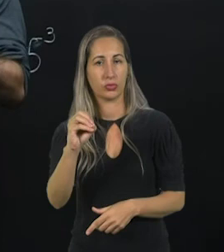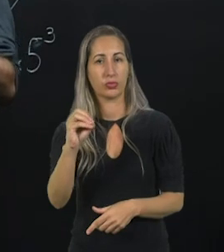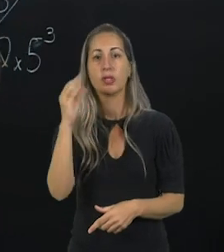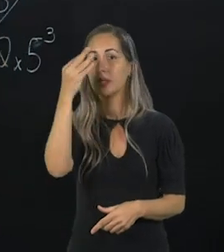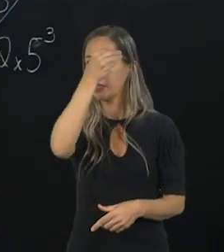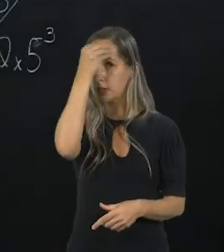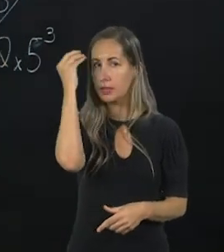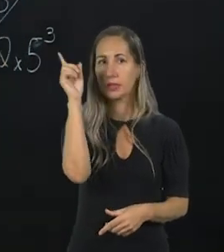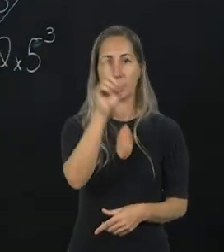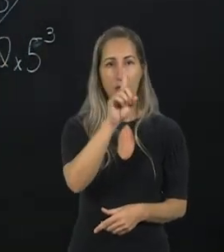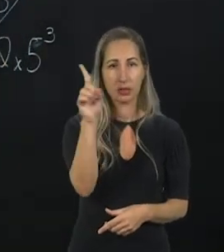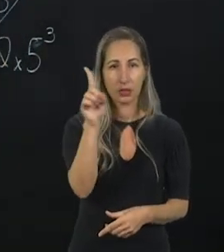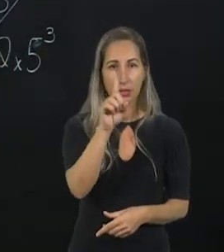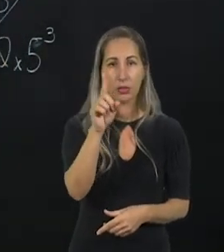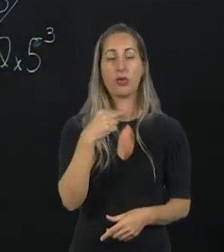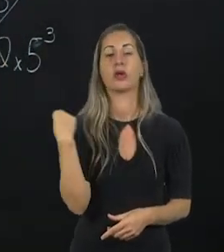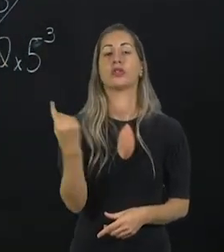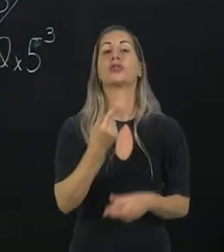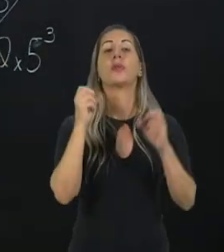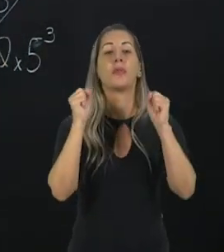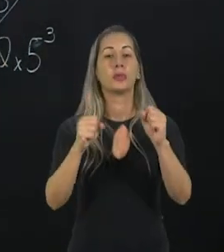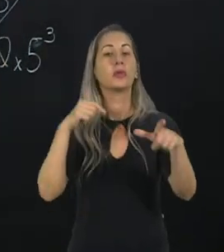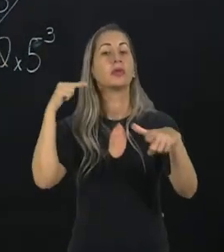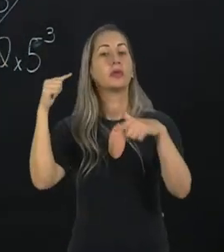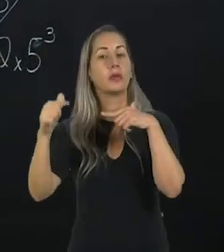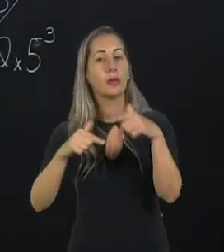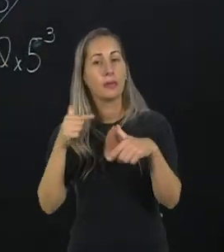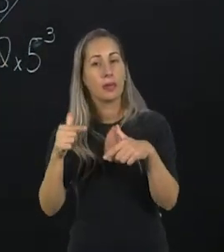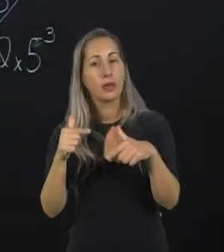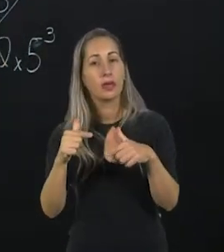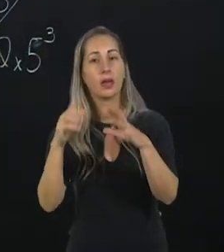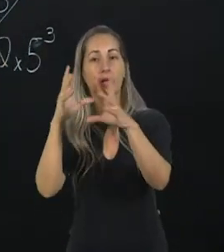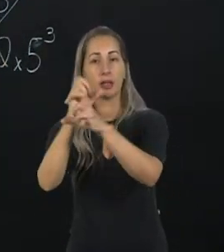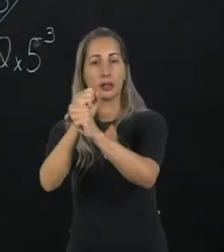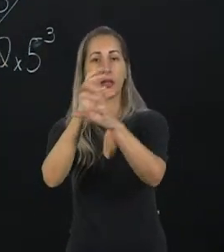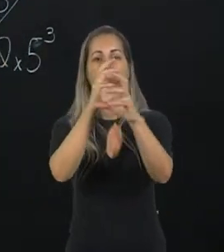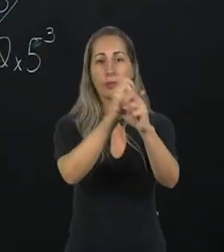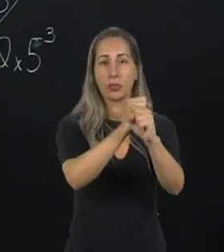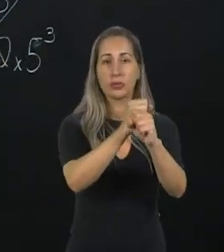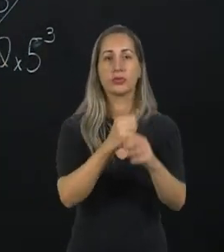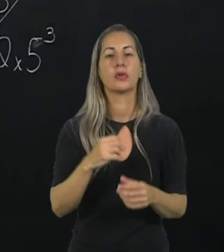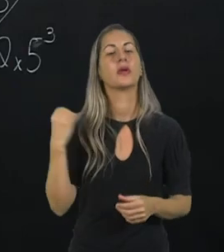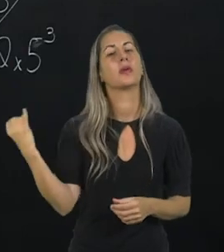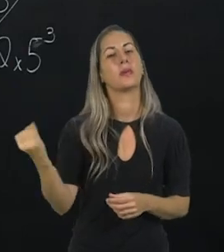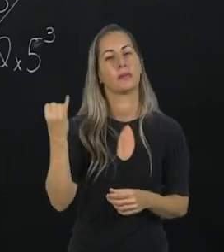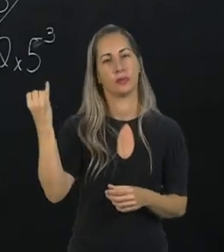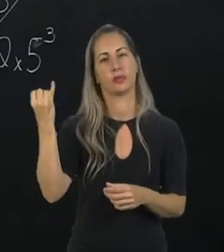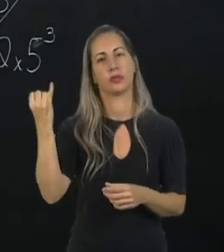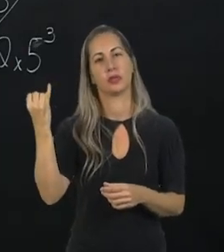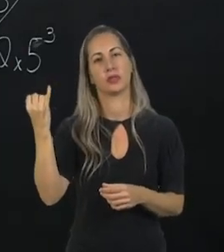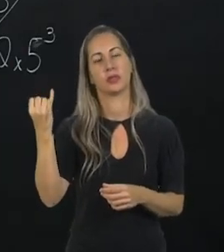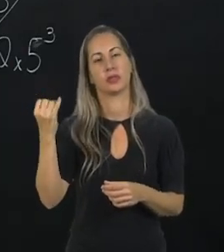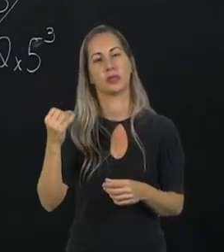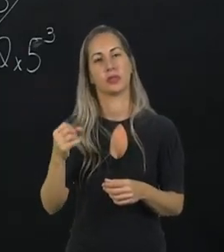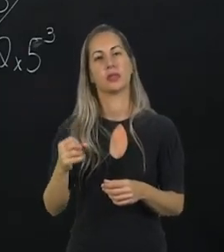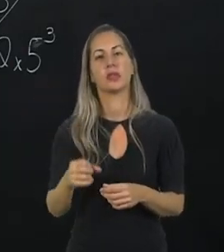não se esqueçam que, para que a gente possa trabalhar essa decomposição, é de suma importância a